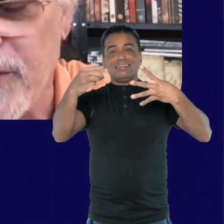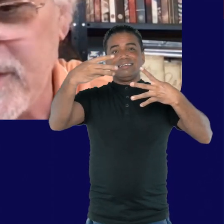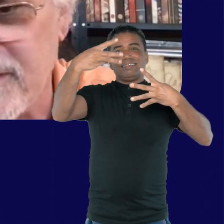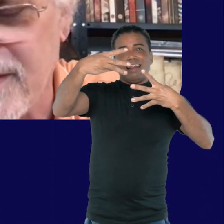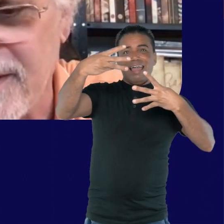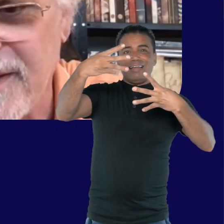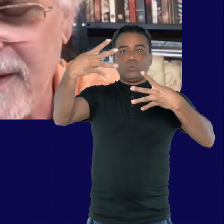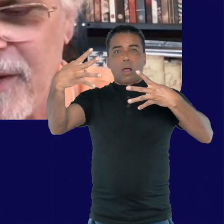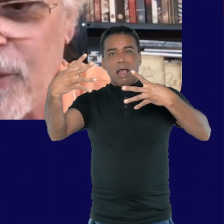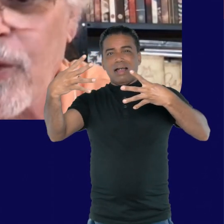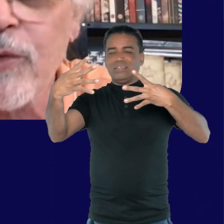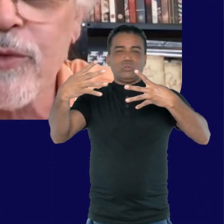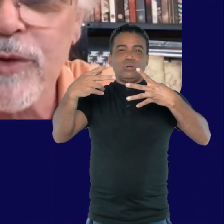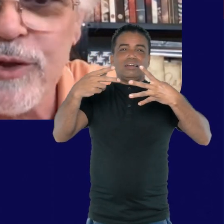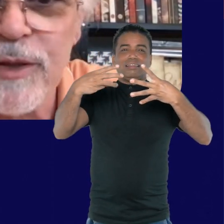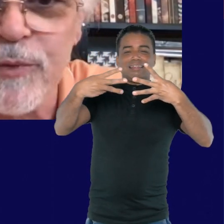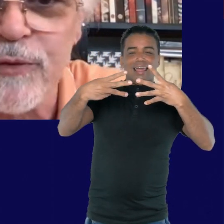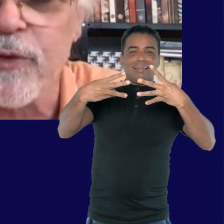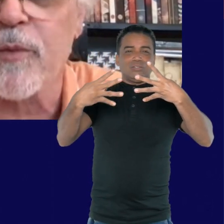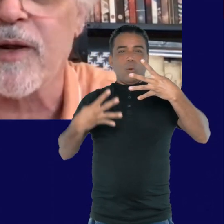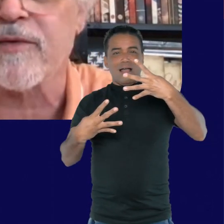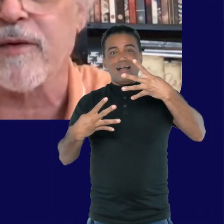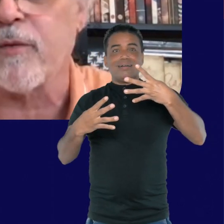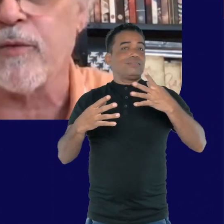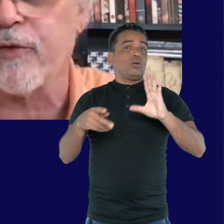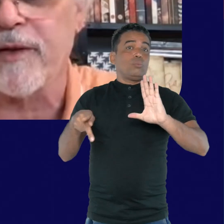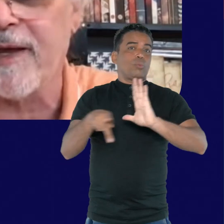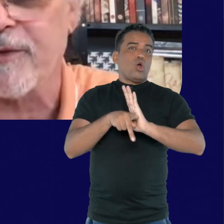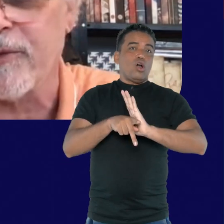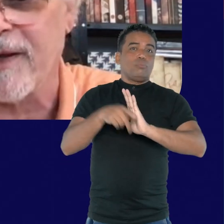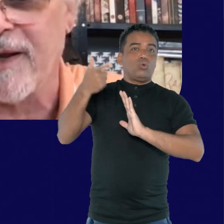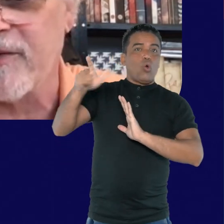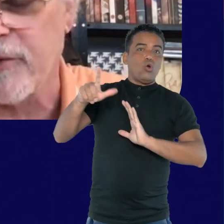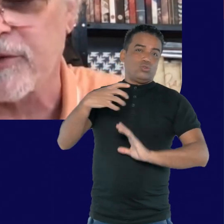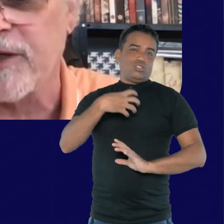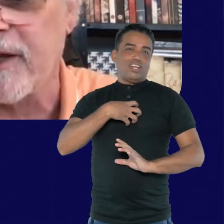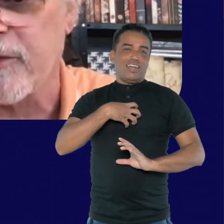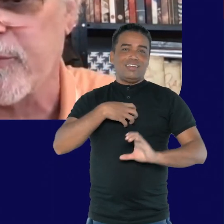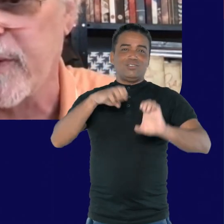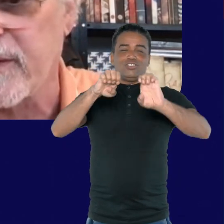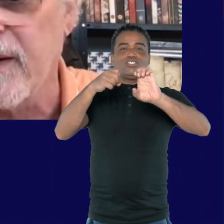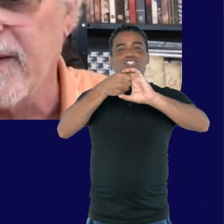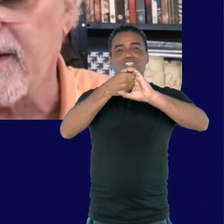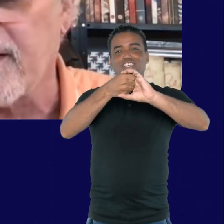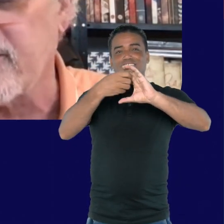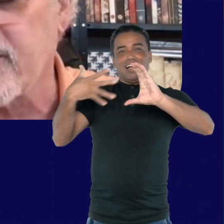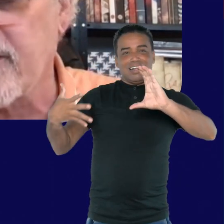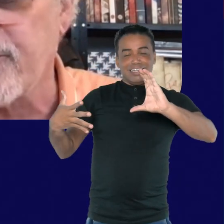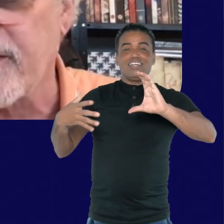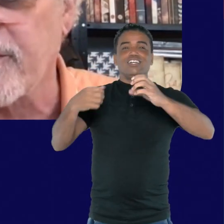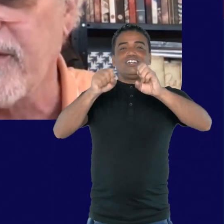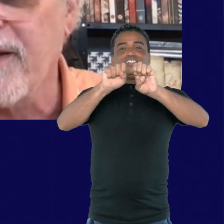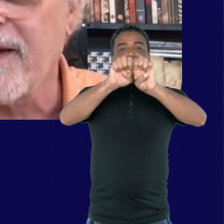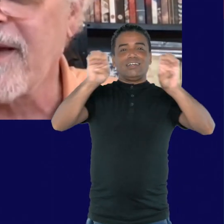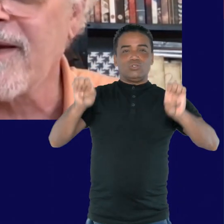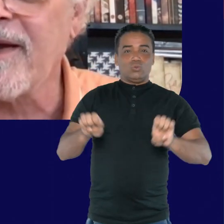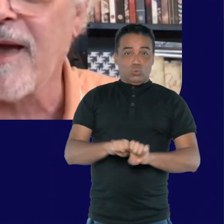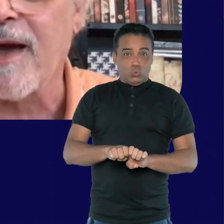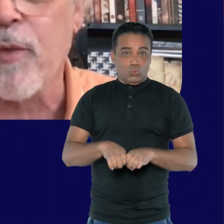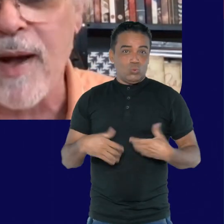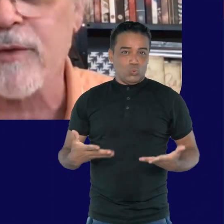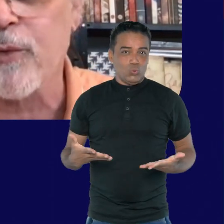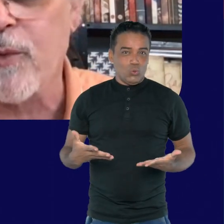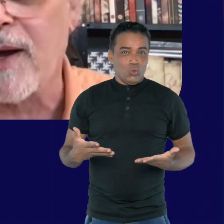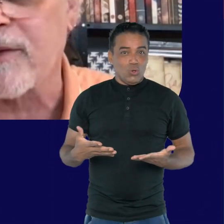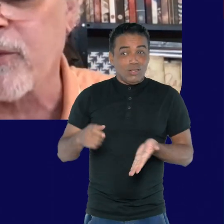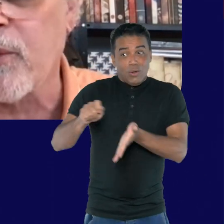Ele pode ter outro tipo de formulação. O soneto em inglês que o Shakespeare escreveu, ele